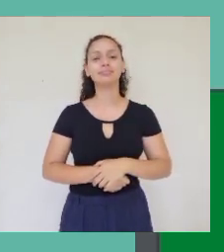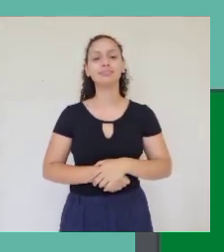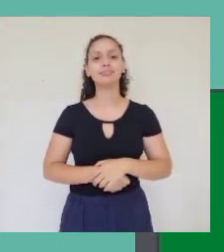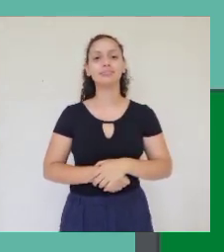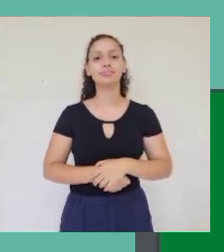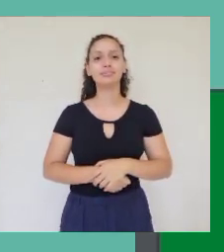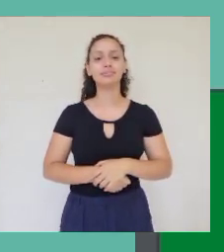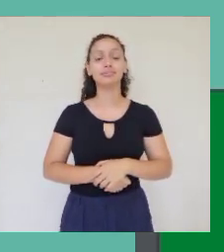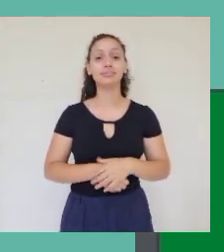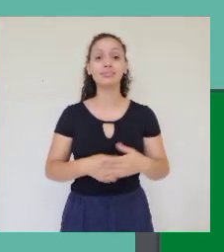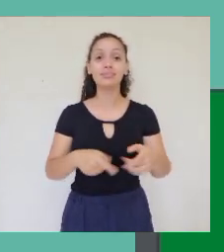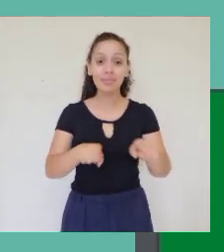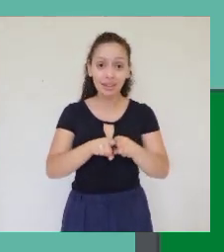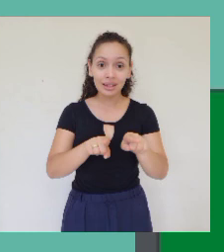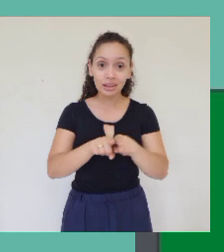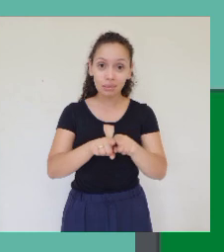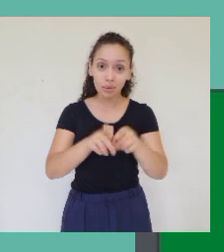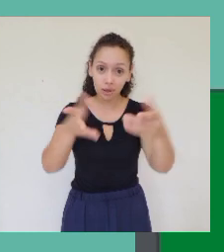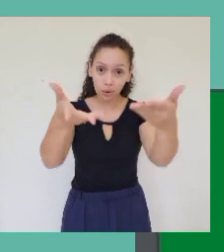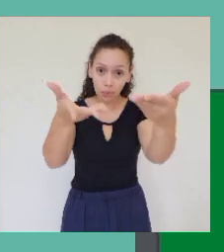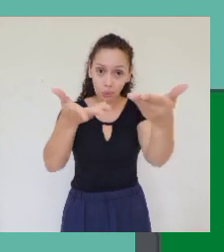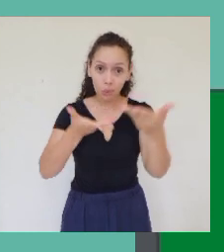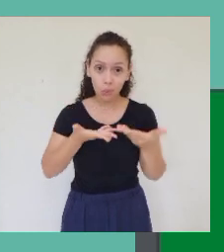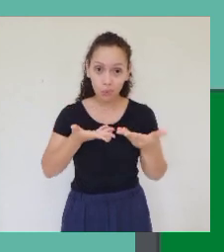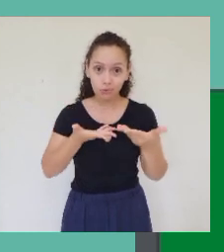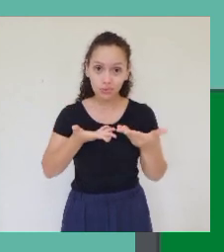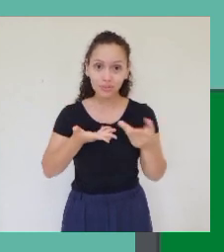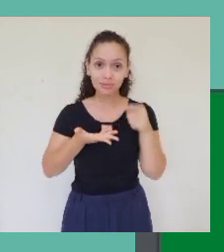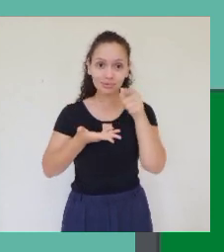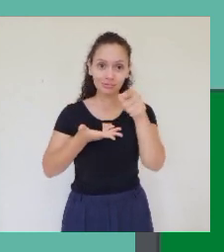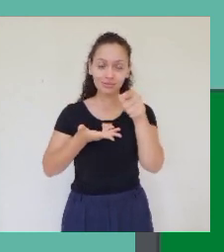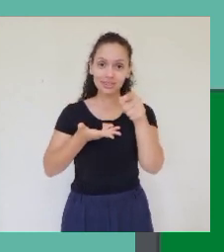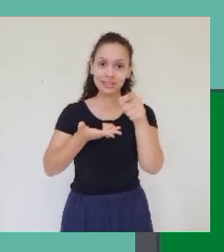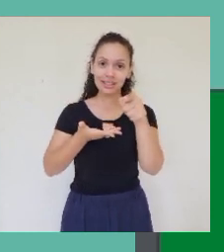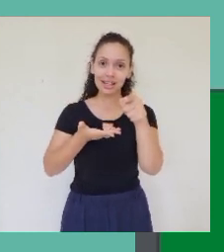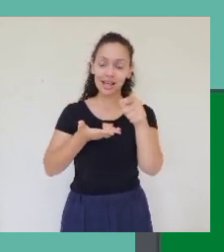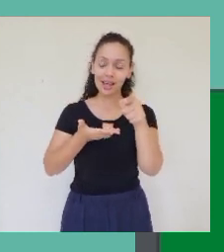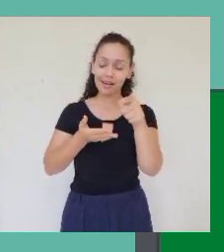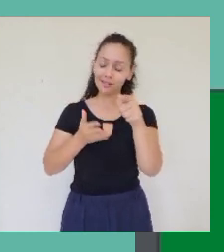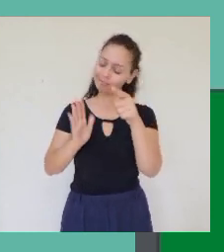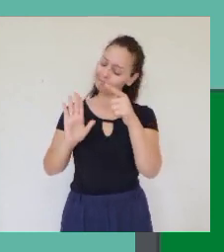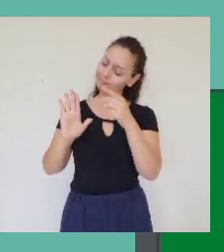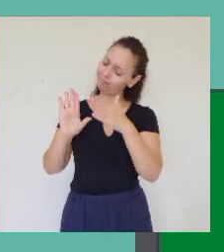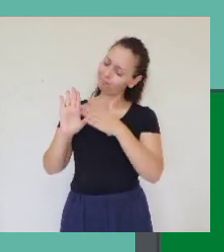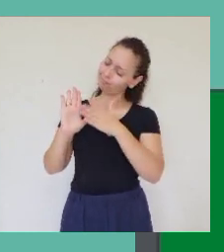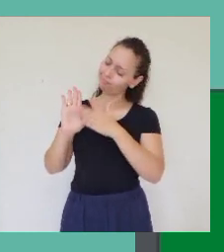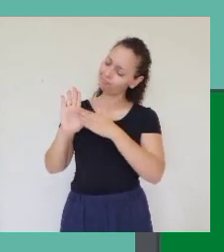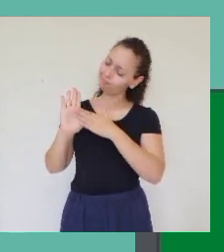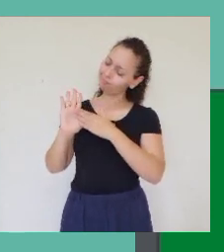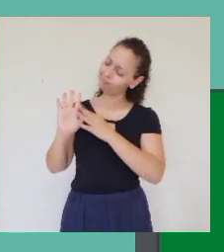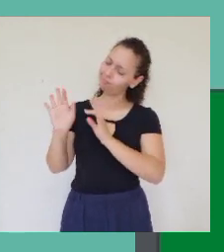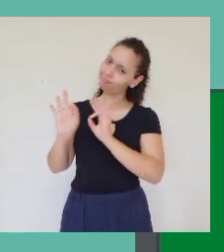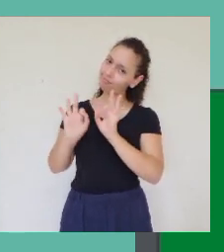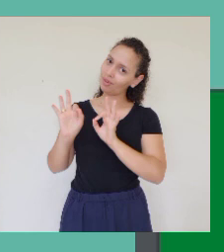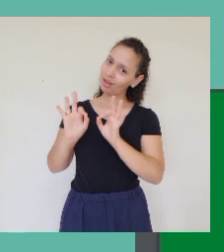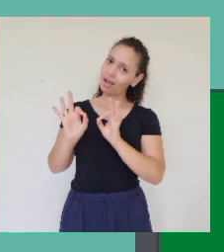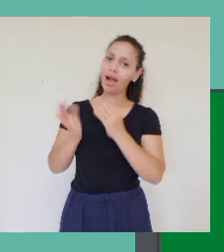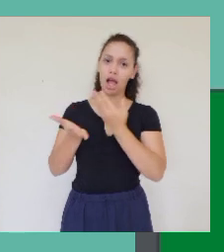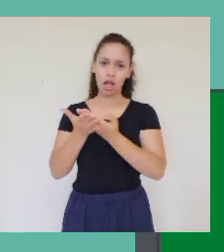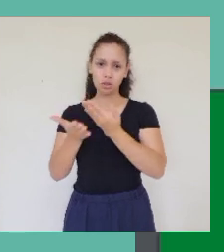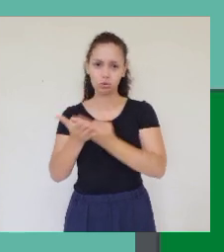Eu até convido você, né, a planejar a sua rotina, né? Vou estudar 45, vou fazer minha